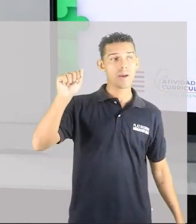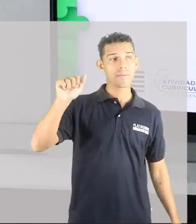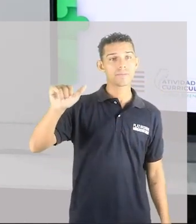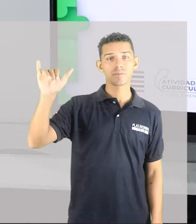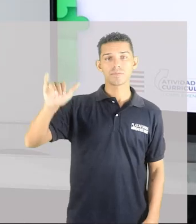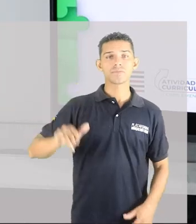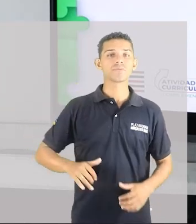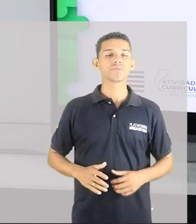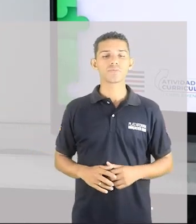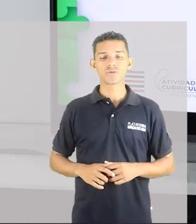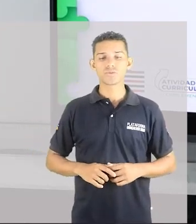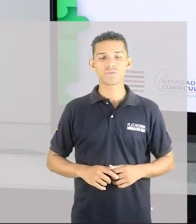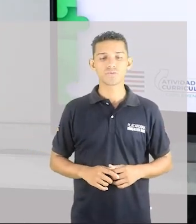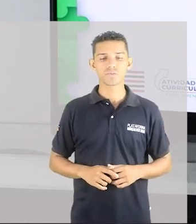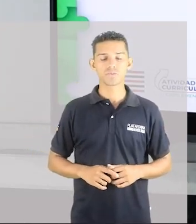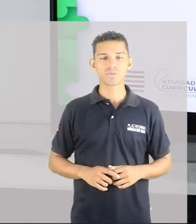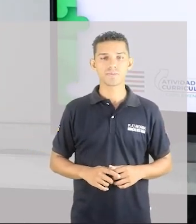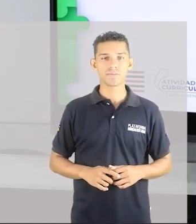AY.